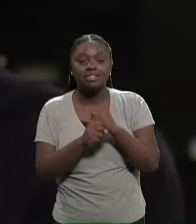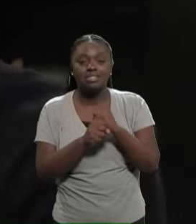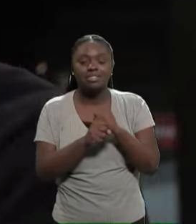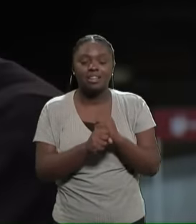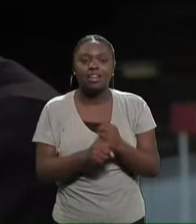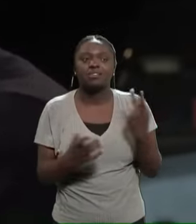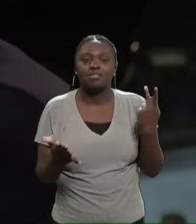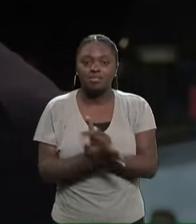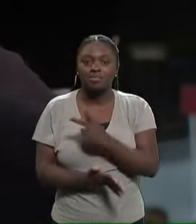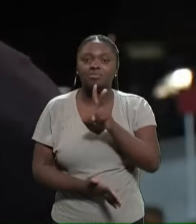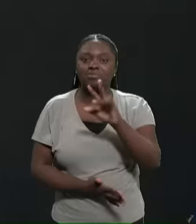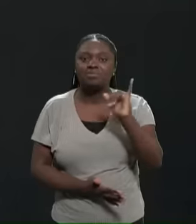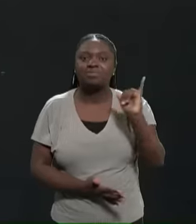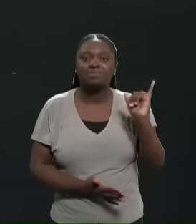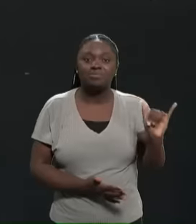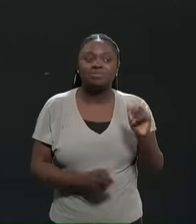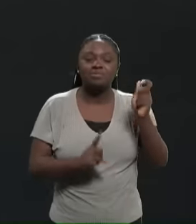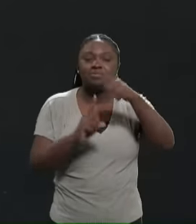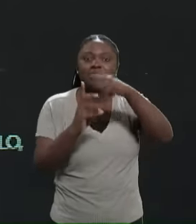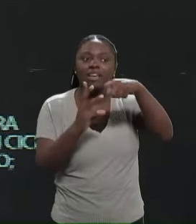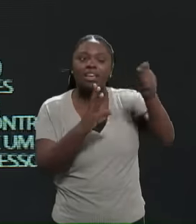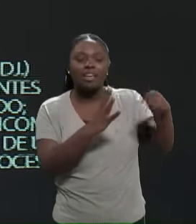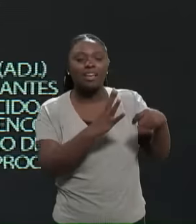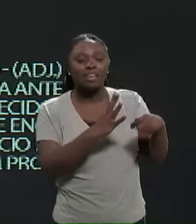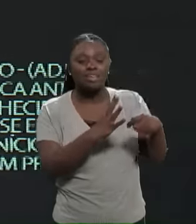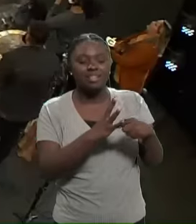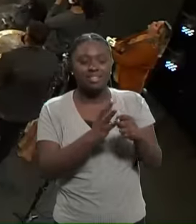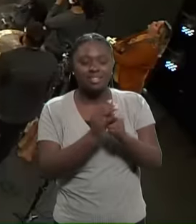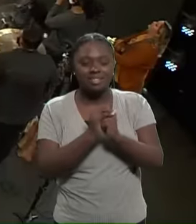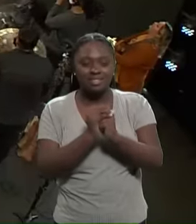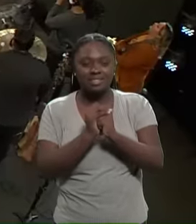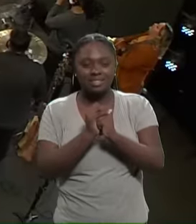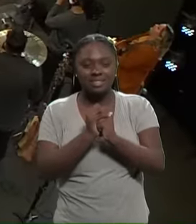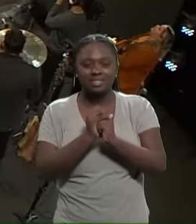Vai acontecer em meses.